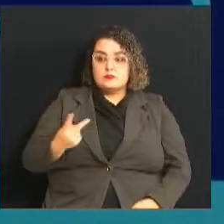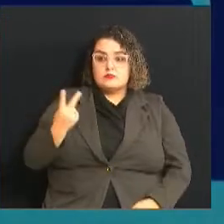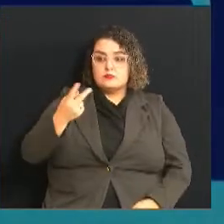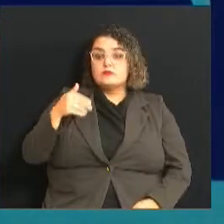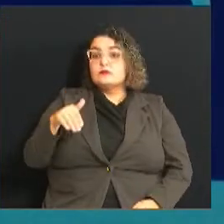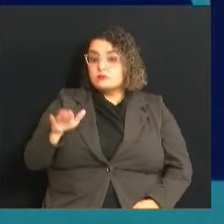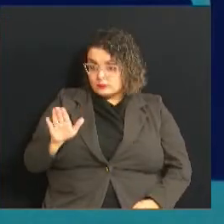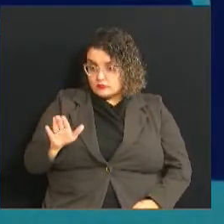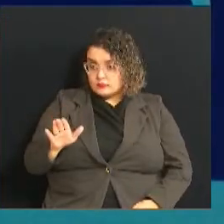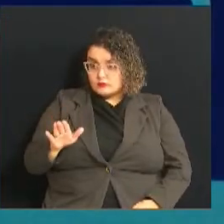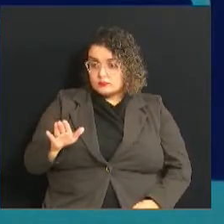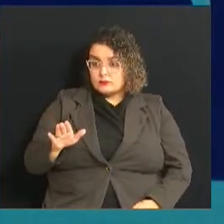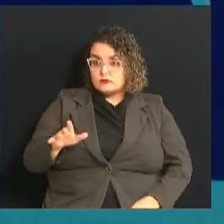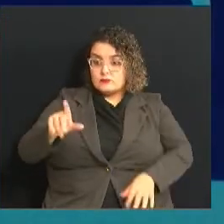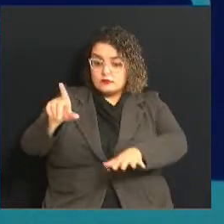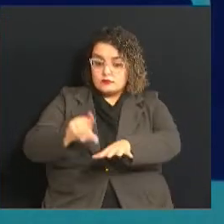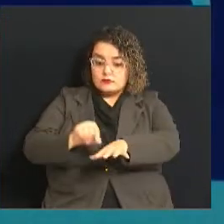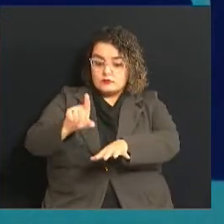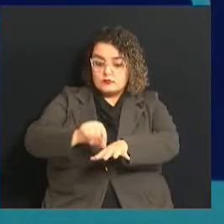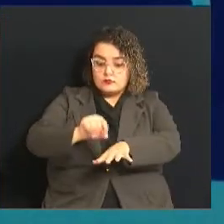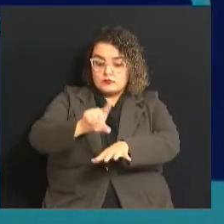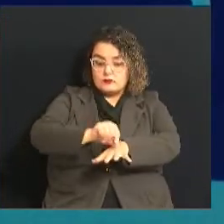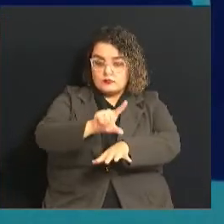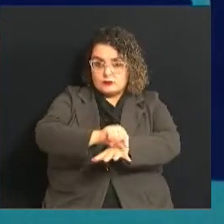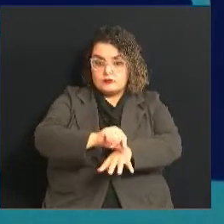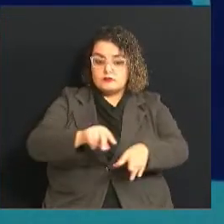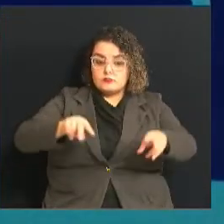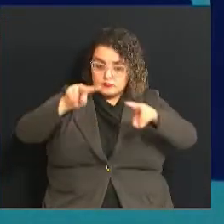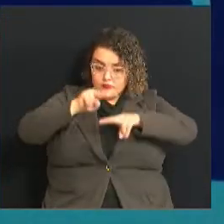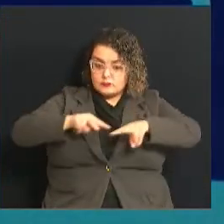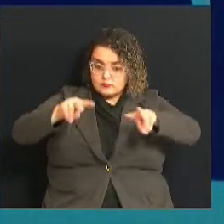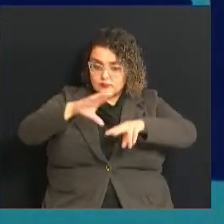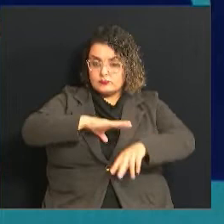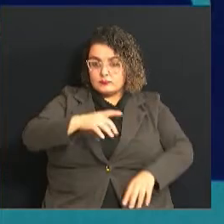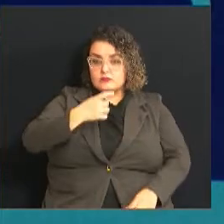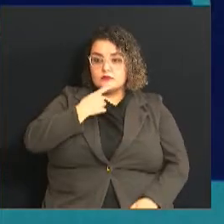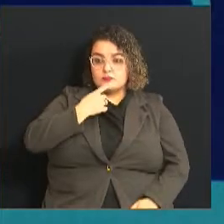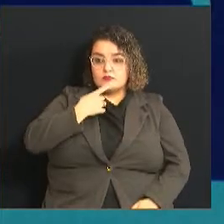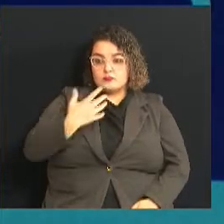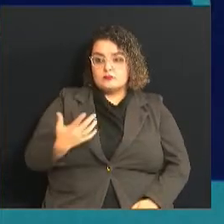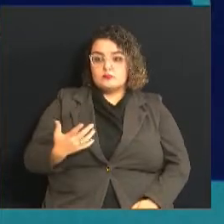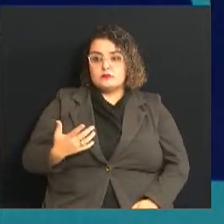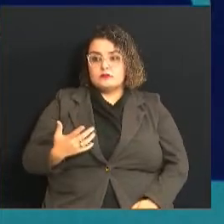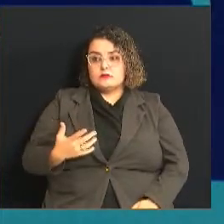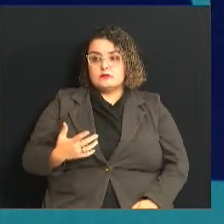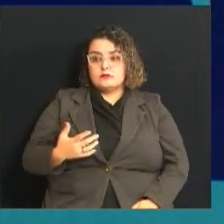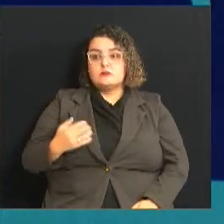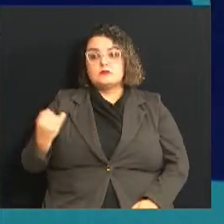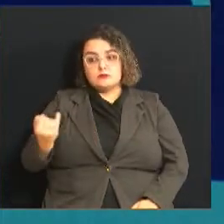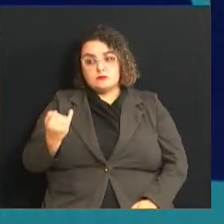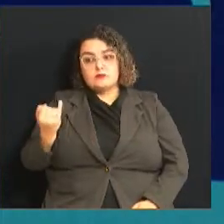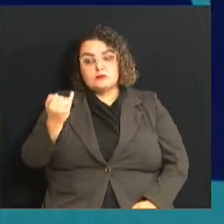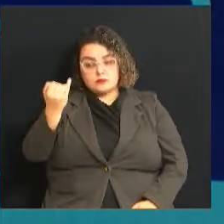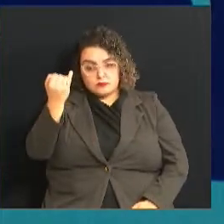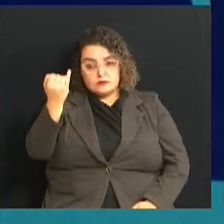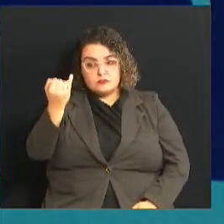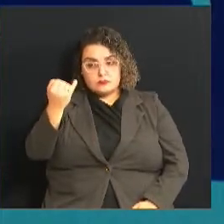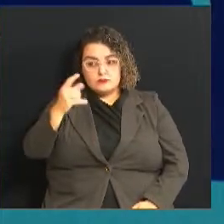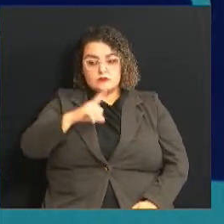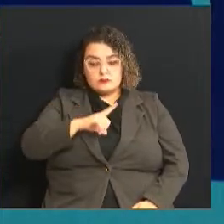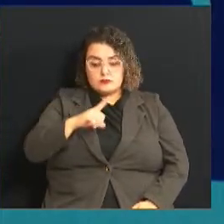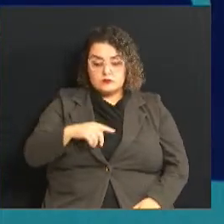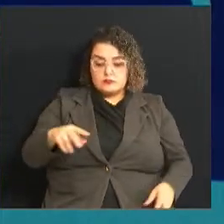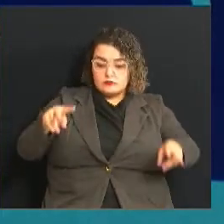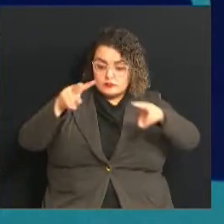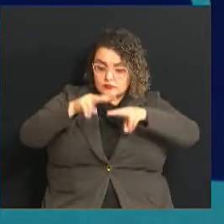alguns segmentos que nós vemos no nosso município. Nós pudemos ver o quão necessário é nós termos um olhar